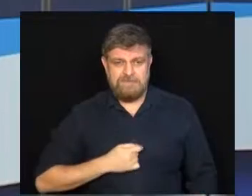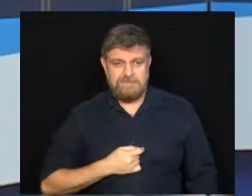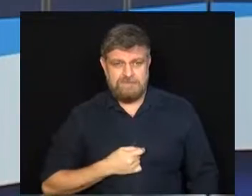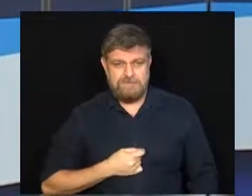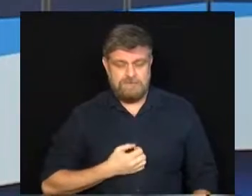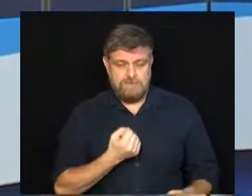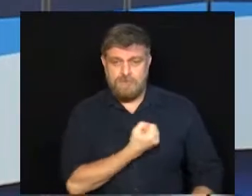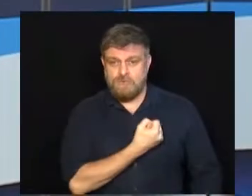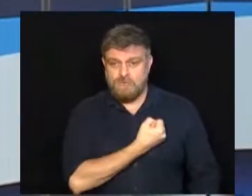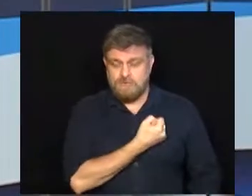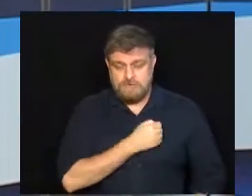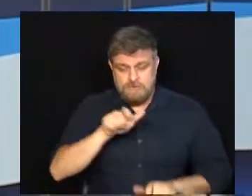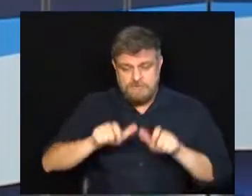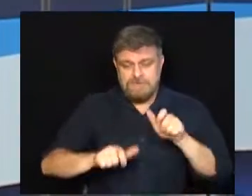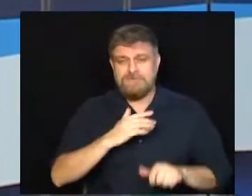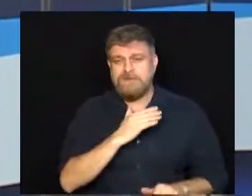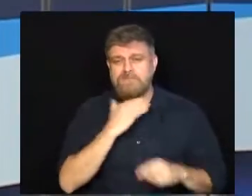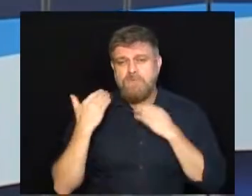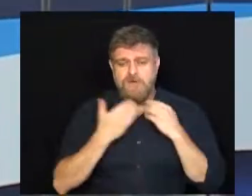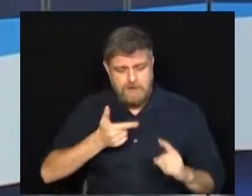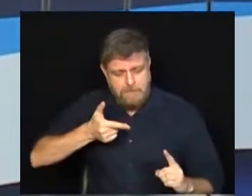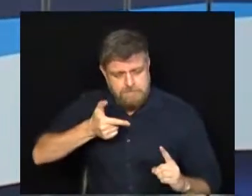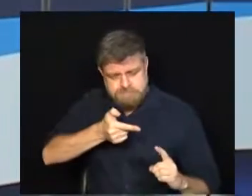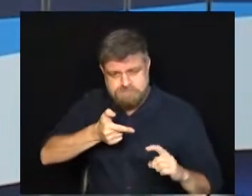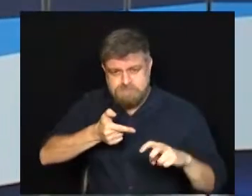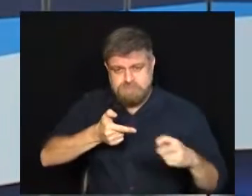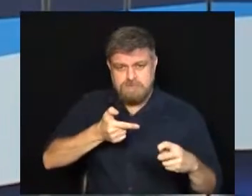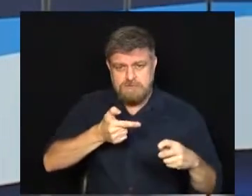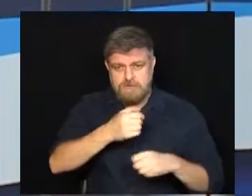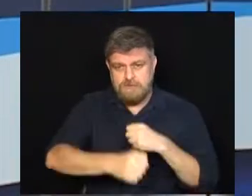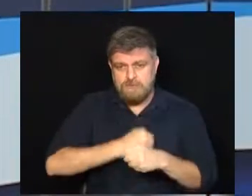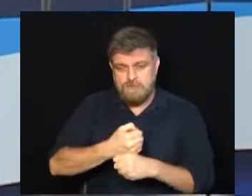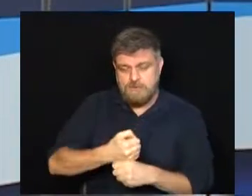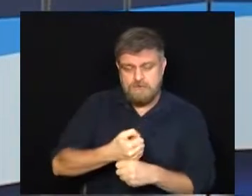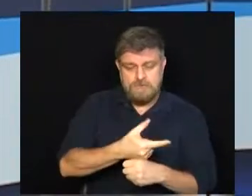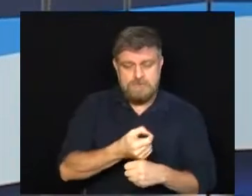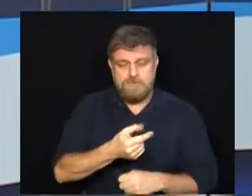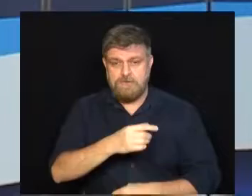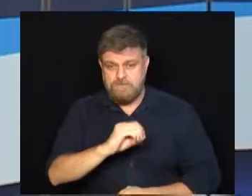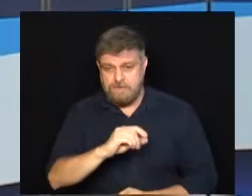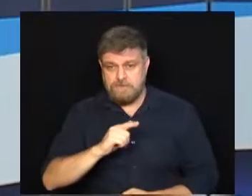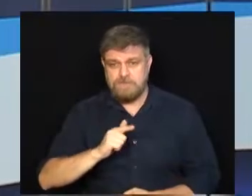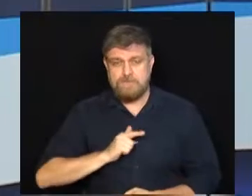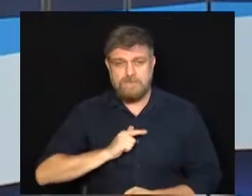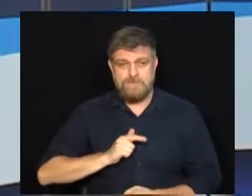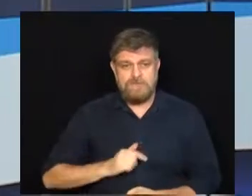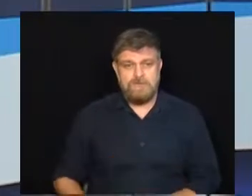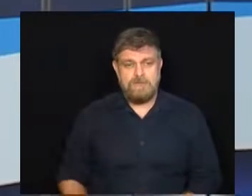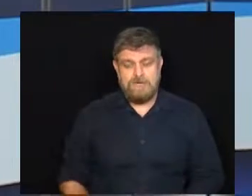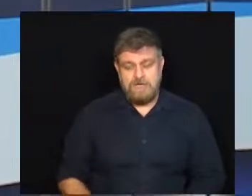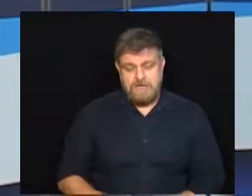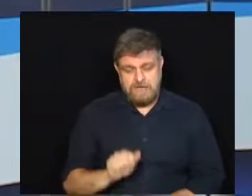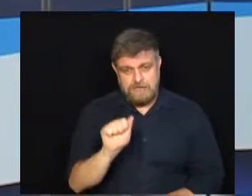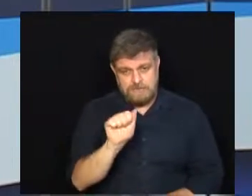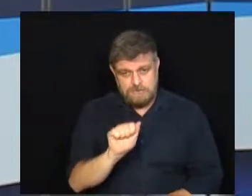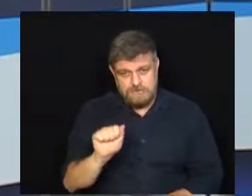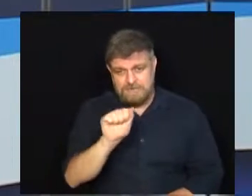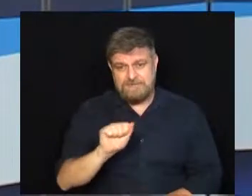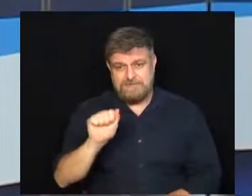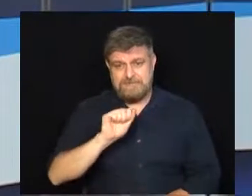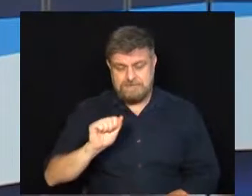de 2020. Mais uma análise feita pela ANTRA, que é a Associação Nacional de Travestis e